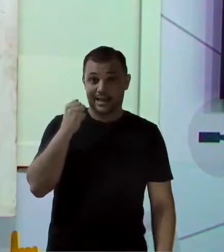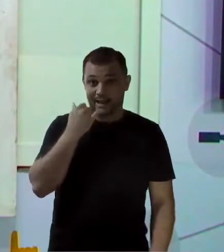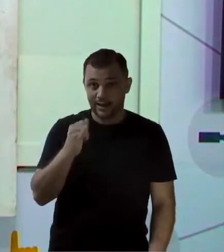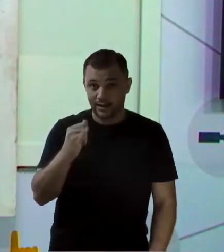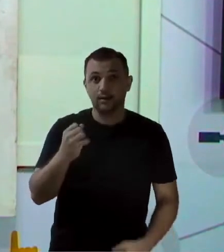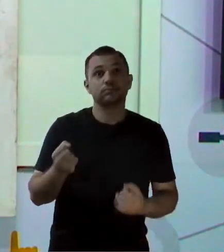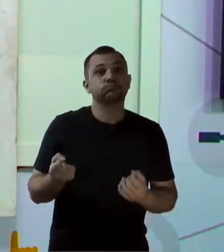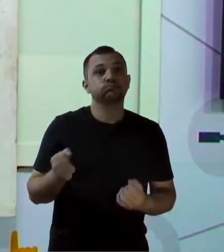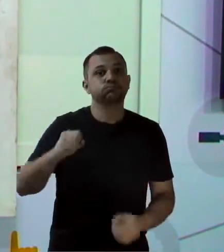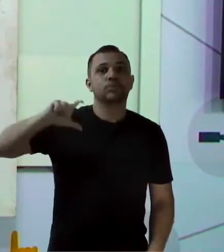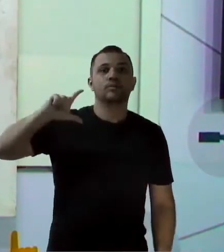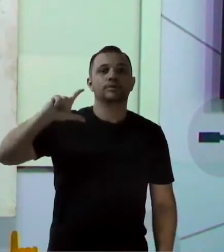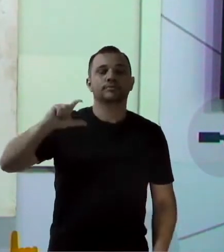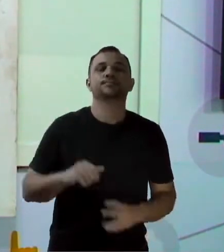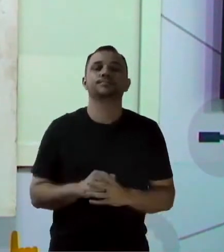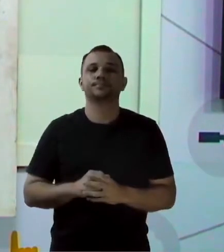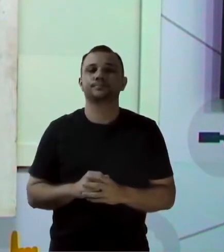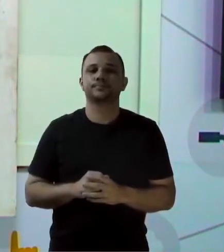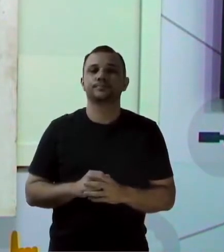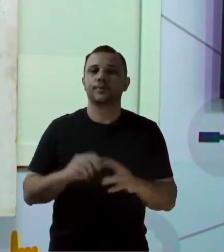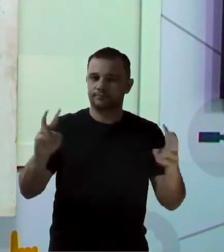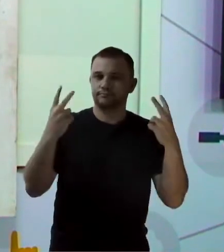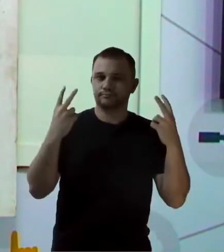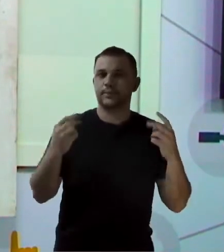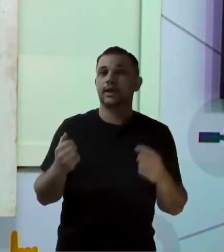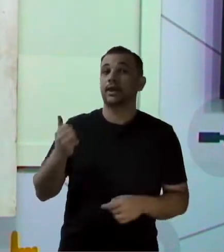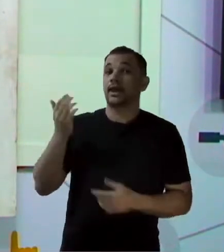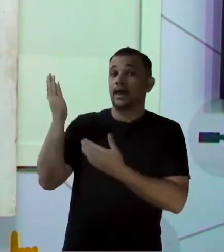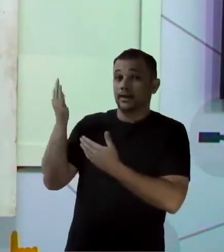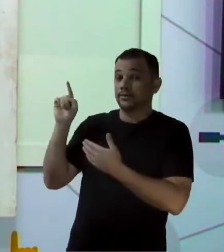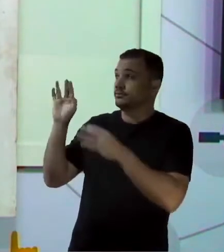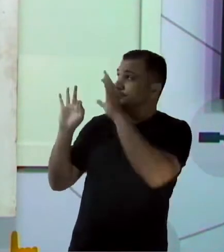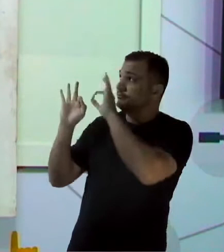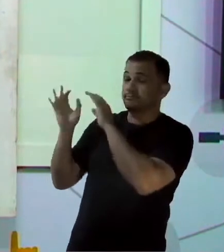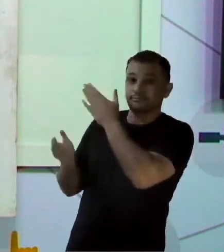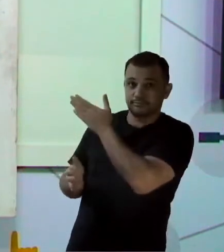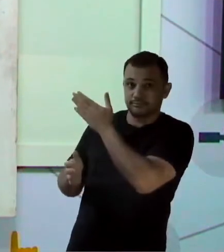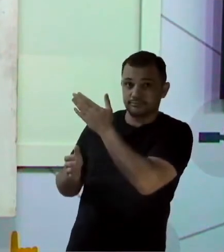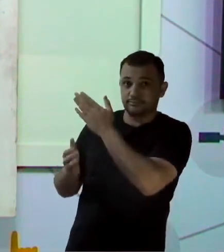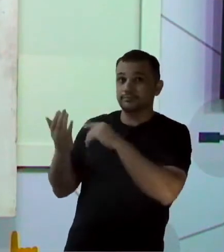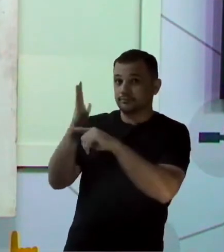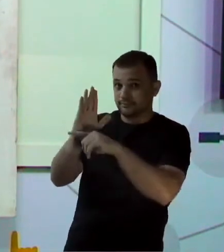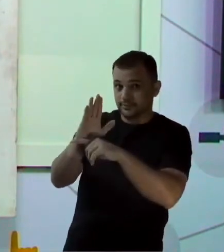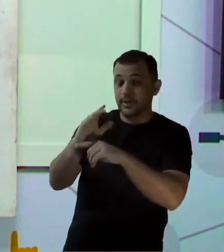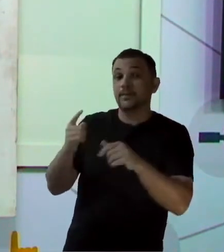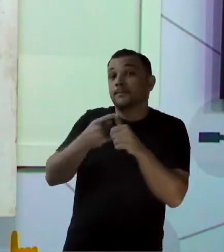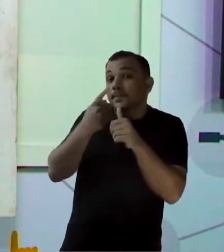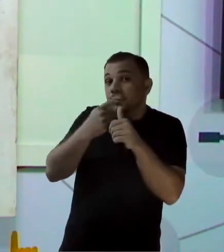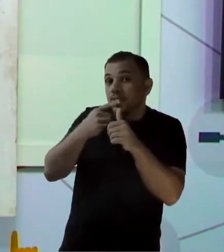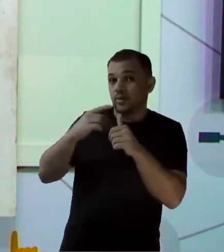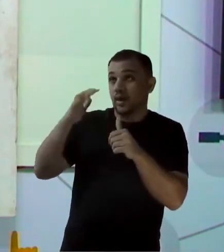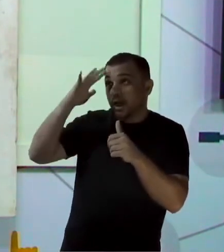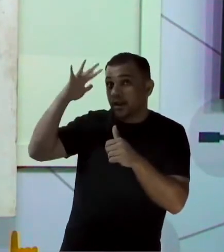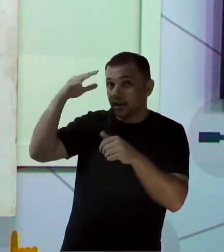para os senhores. A gente vai primeiro para a aula teórica e daqui a pouco nós vamos para a aula prática, para a gente fixar e